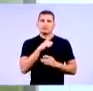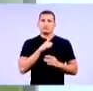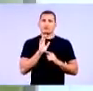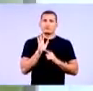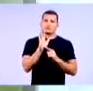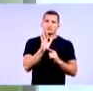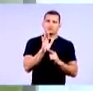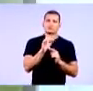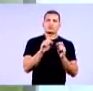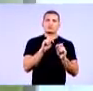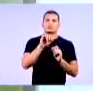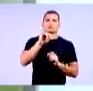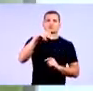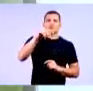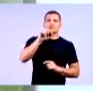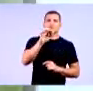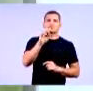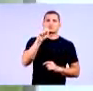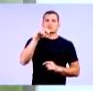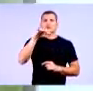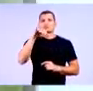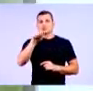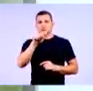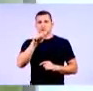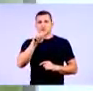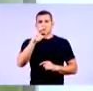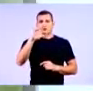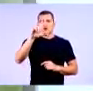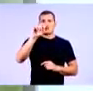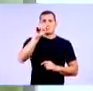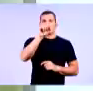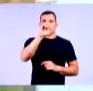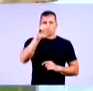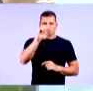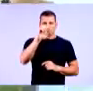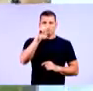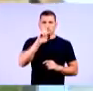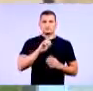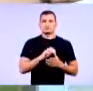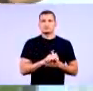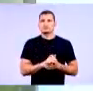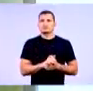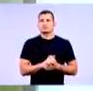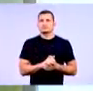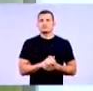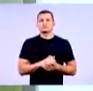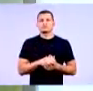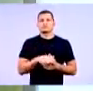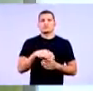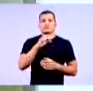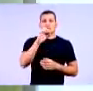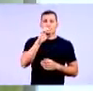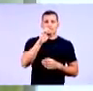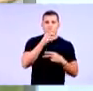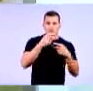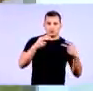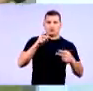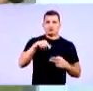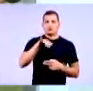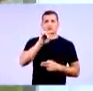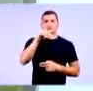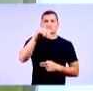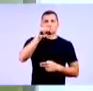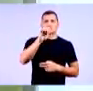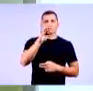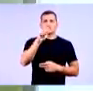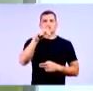naquele momento uma instância da classe funcionário. Ok? Então, por isso que diz que um objeto é uma instância de uma